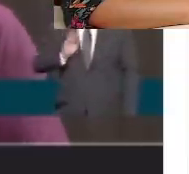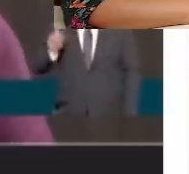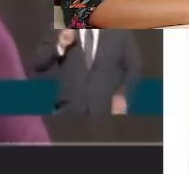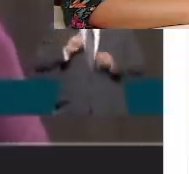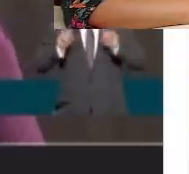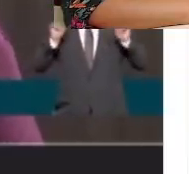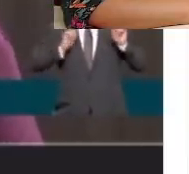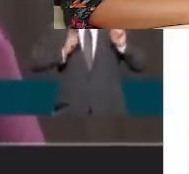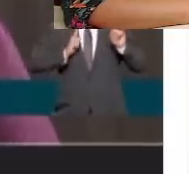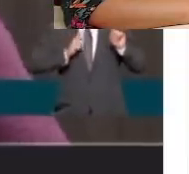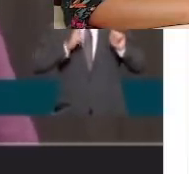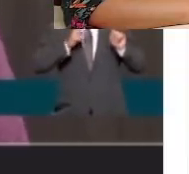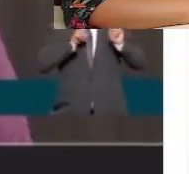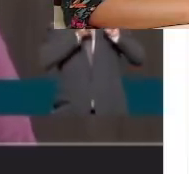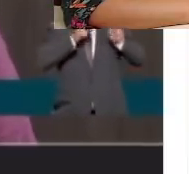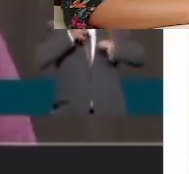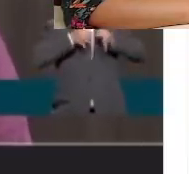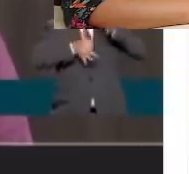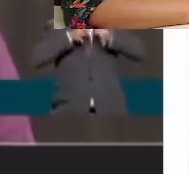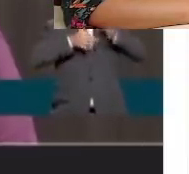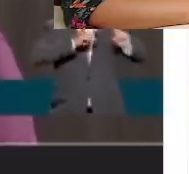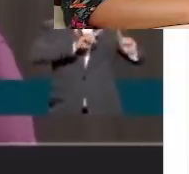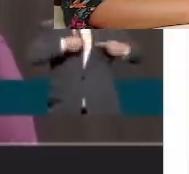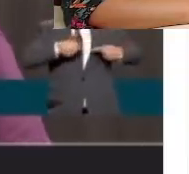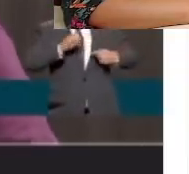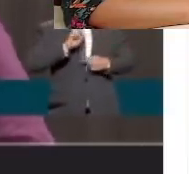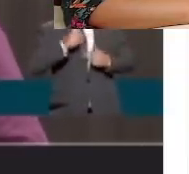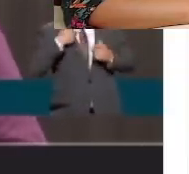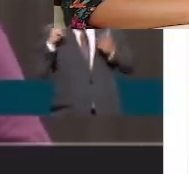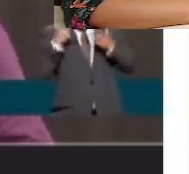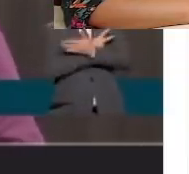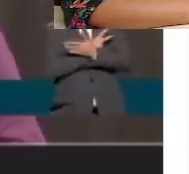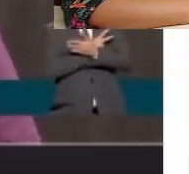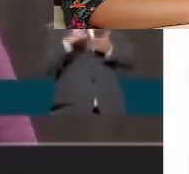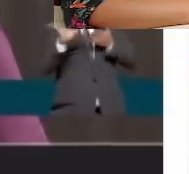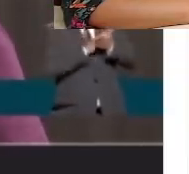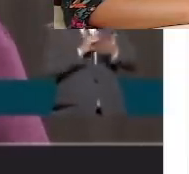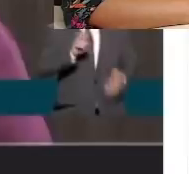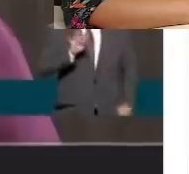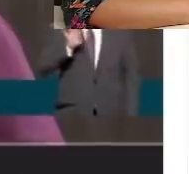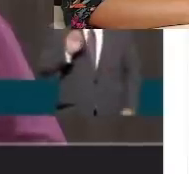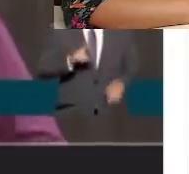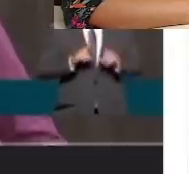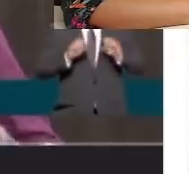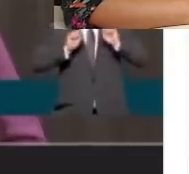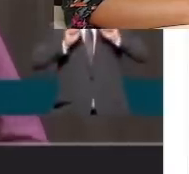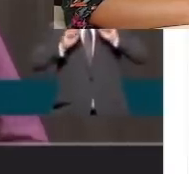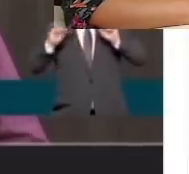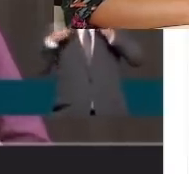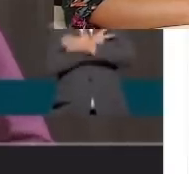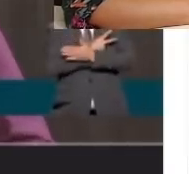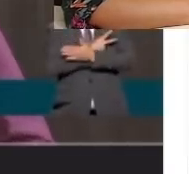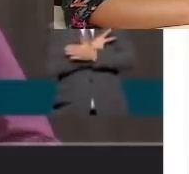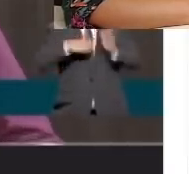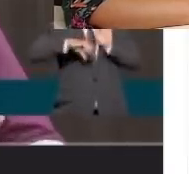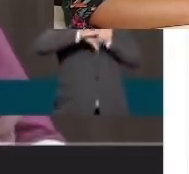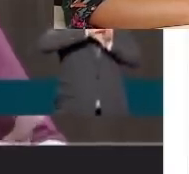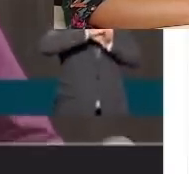implicações jurídicas contra a minha pessoa. Se eu errar num veto ou numa sanção, eu estou incurso em crime de responsabilidade. Desonerando